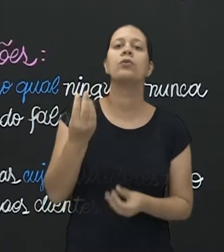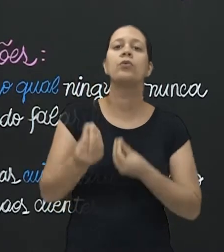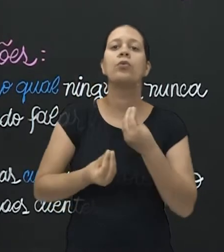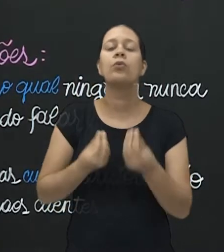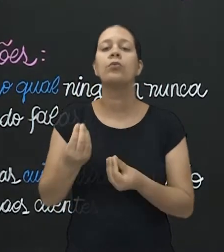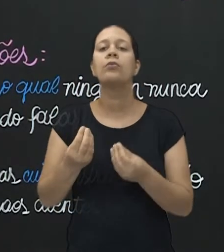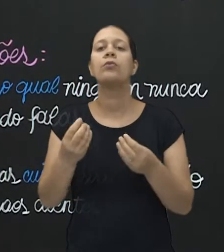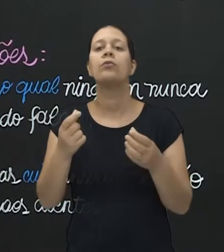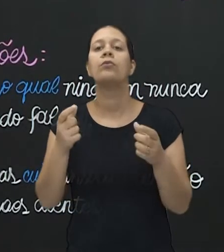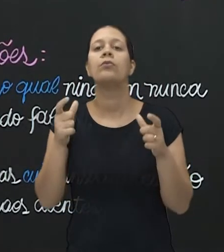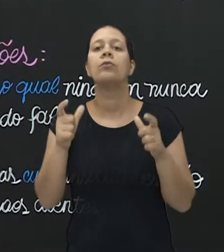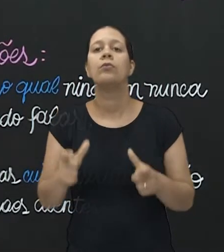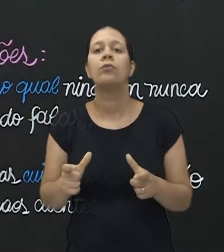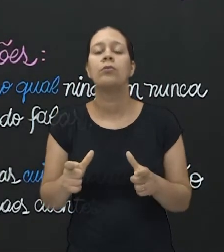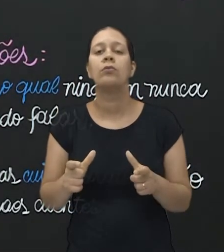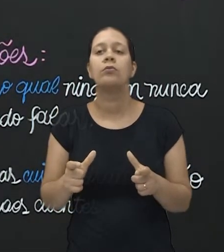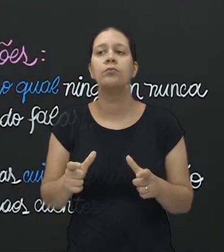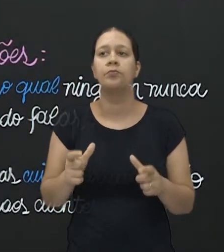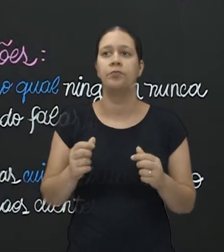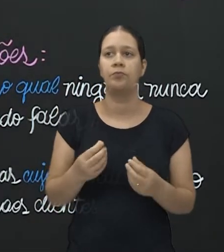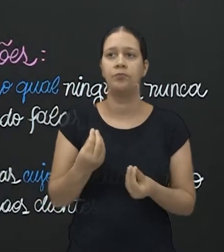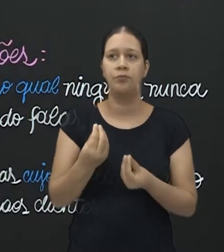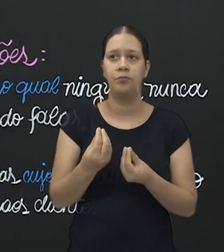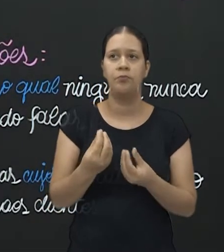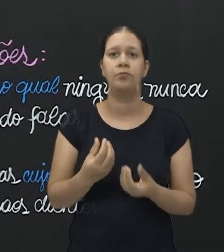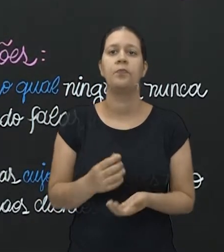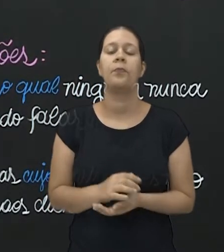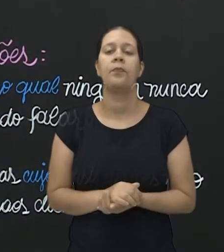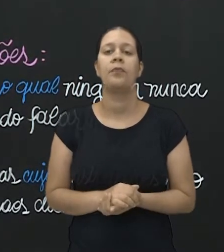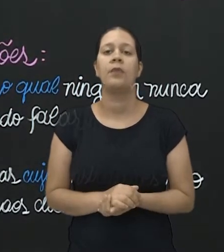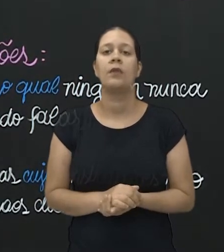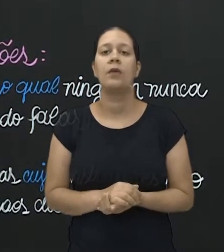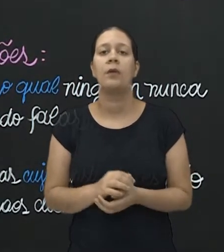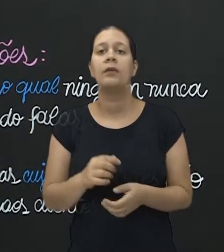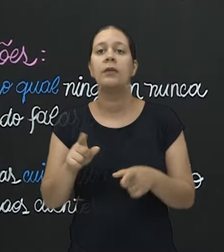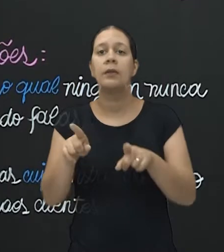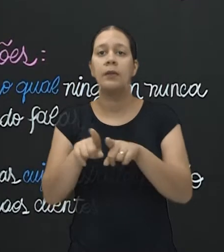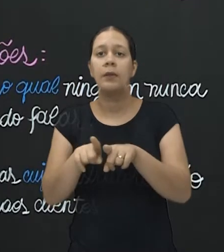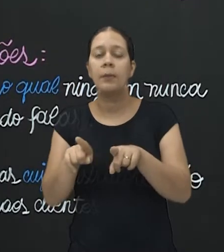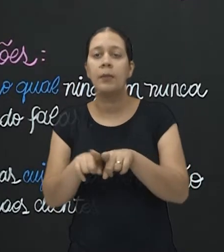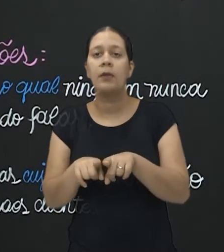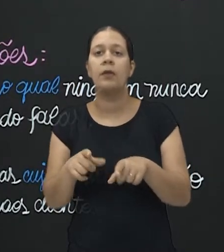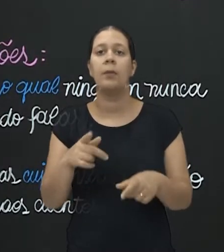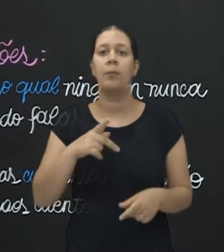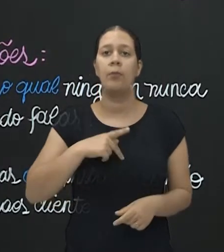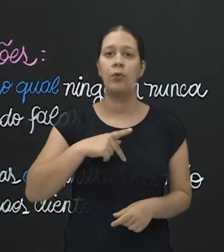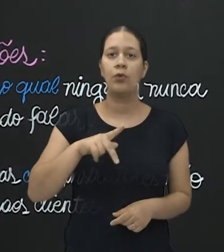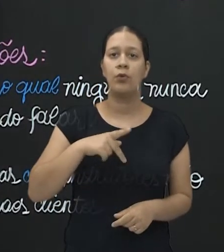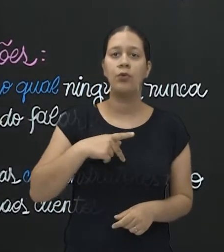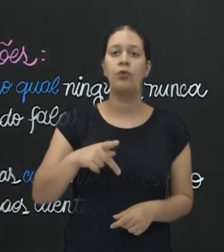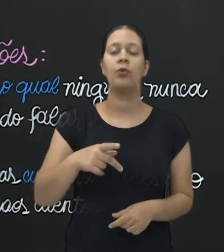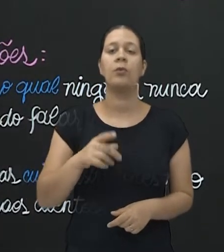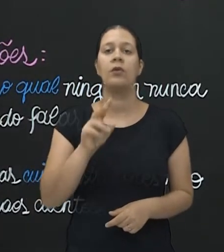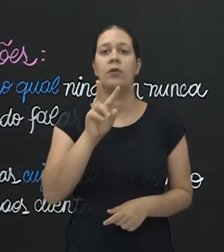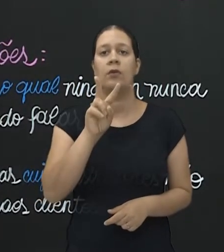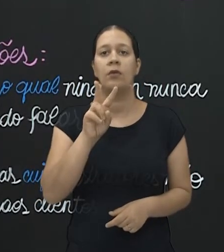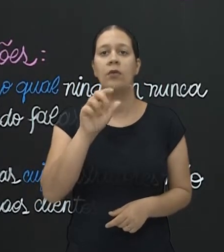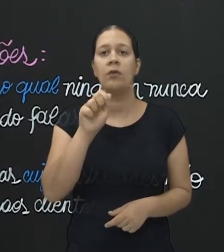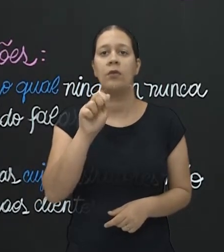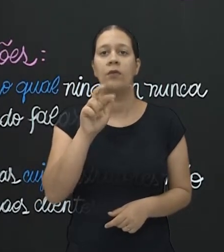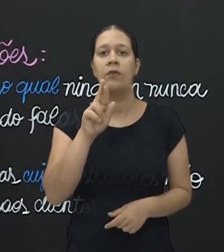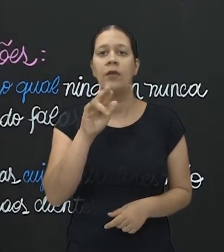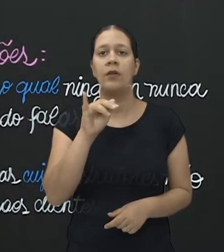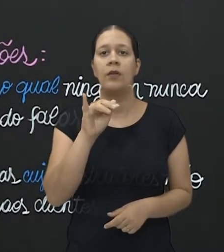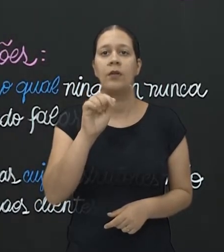onde. Essas formas são invariáveis. Nós temos também os pronomes variáveis, que